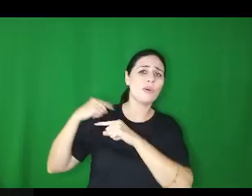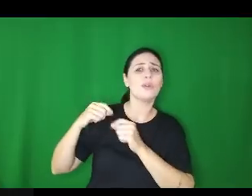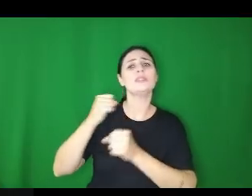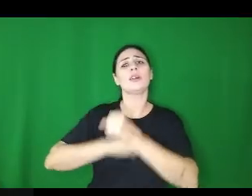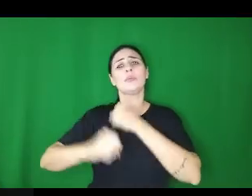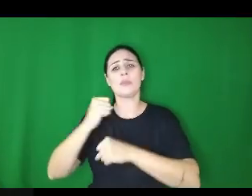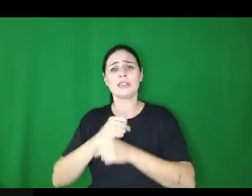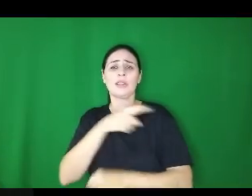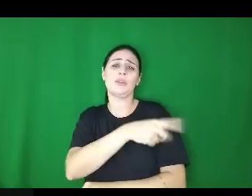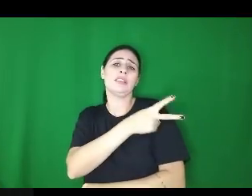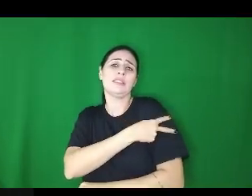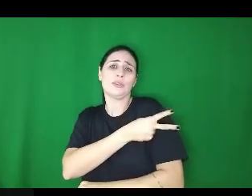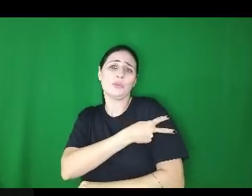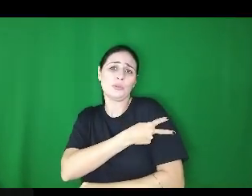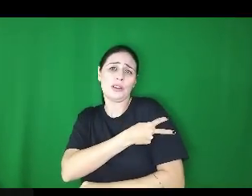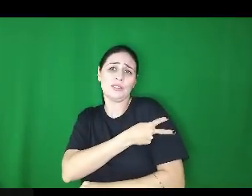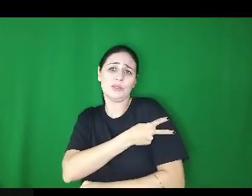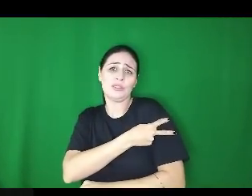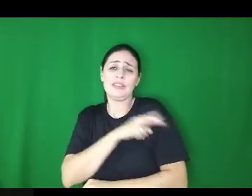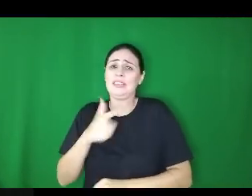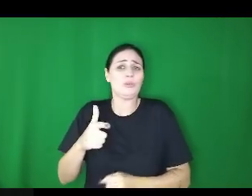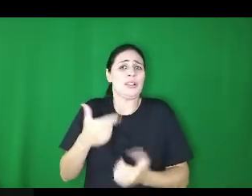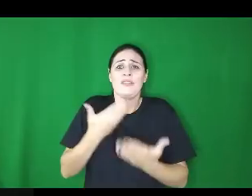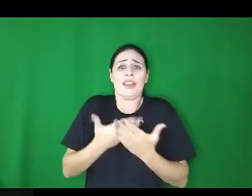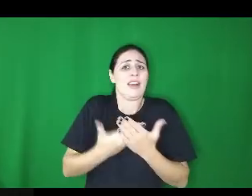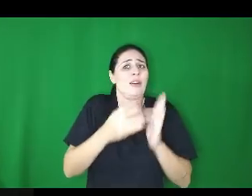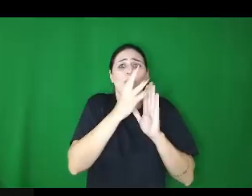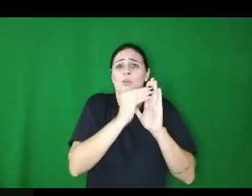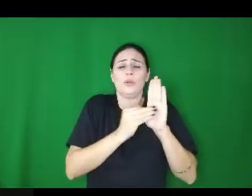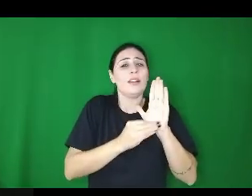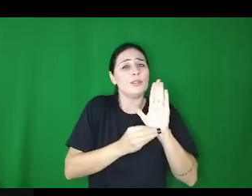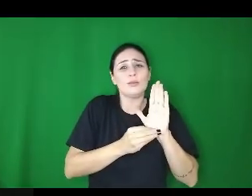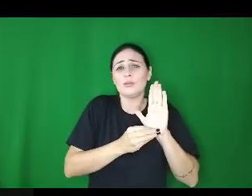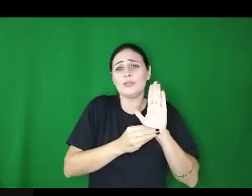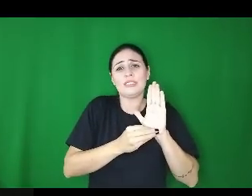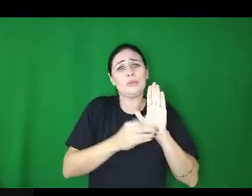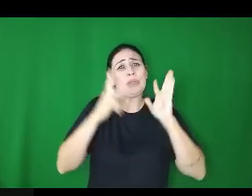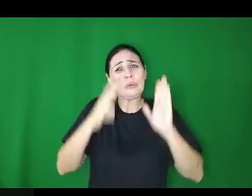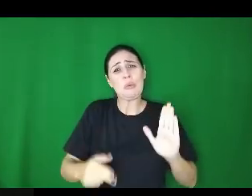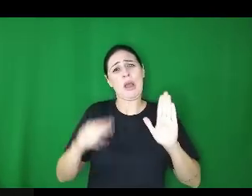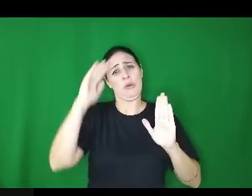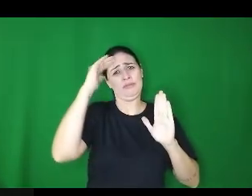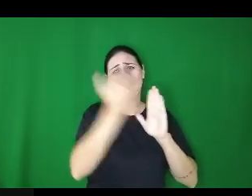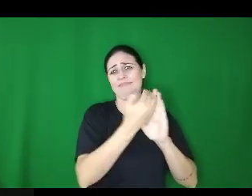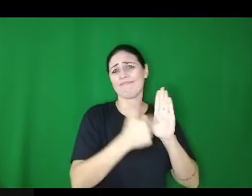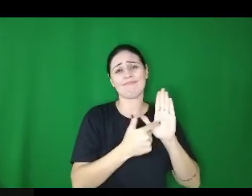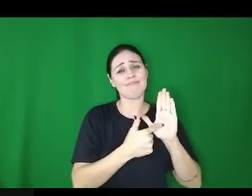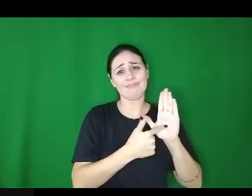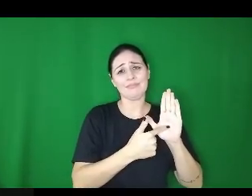antes flexibilizar, né? Tem que pensar que ele tem o que significa